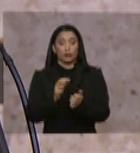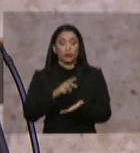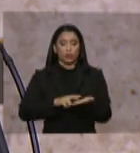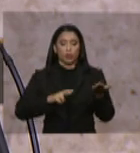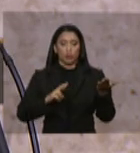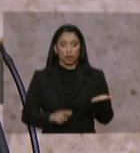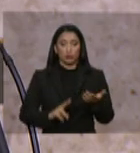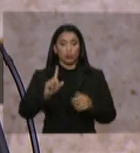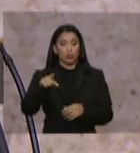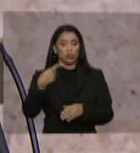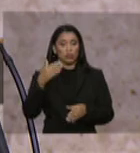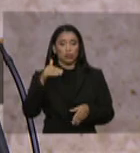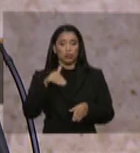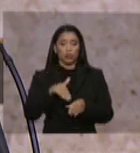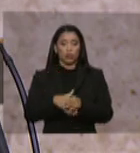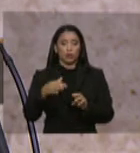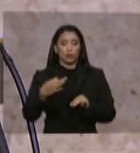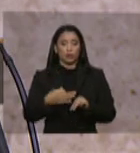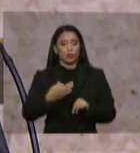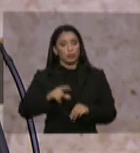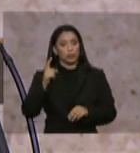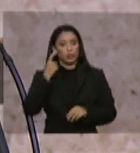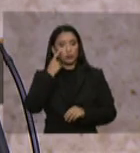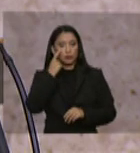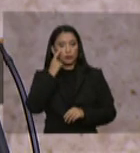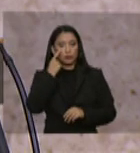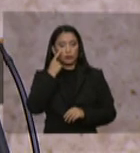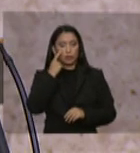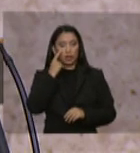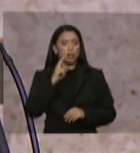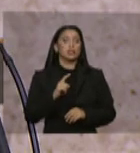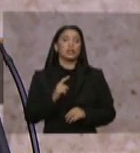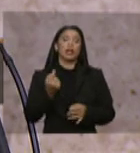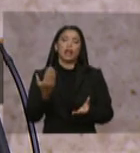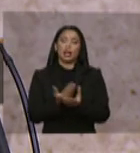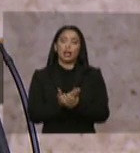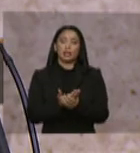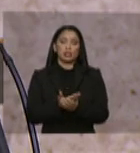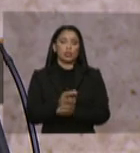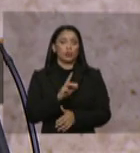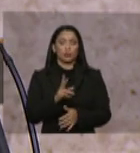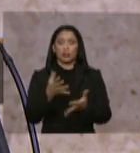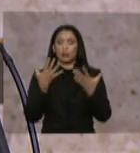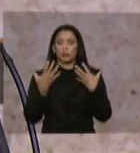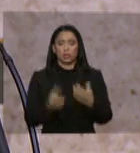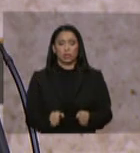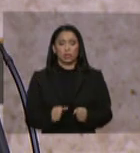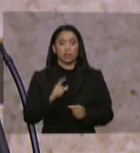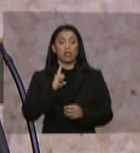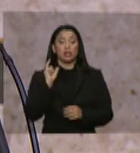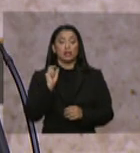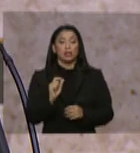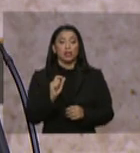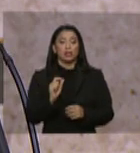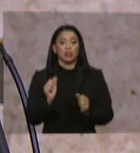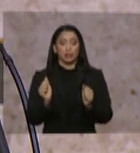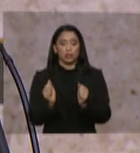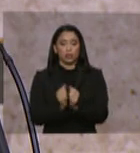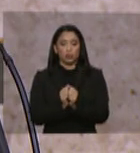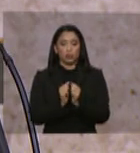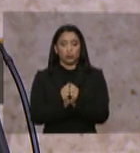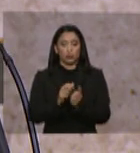após o voto do ministro Nunes Marques que não conhecia da ação e caso tenha sido acompanhava no mérito do